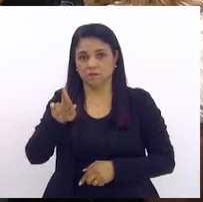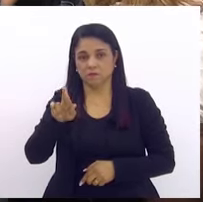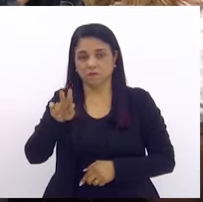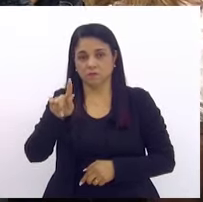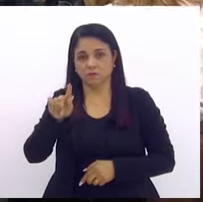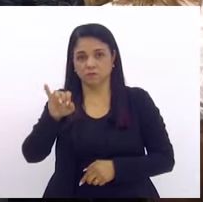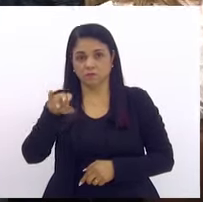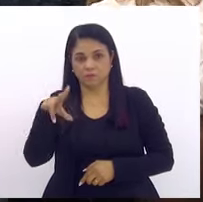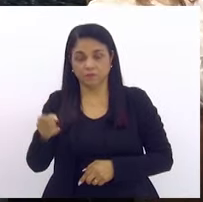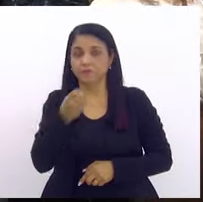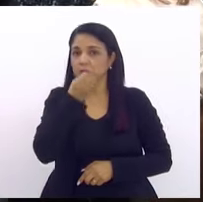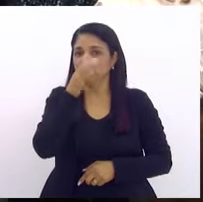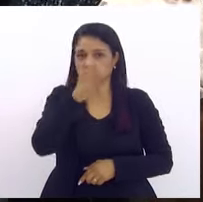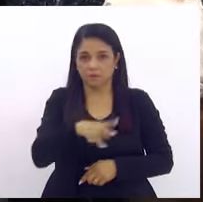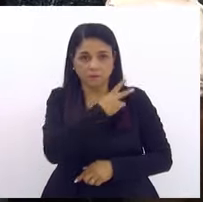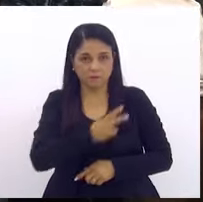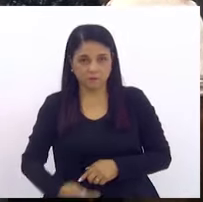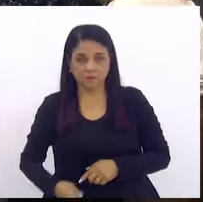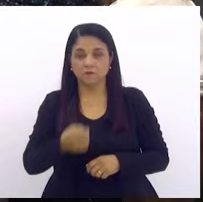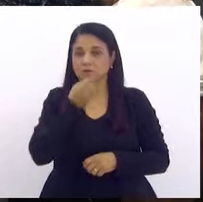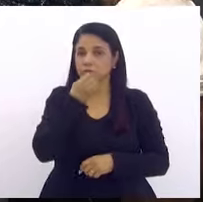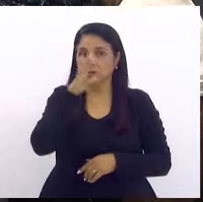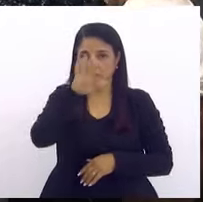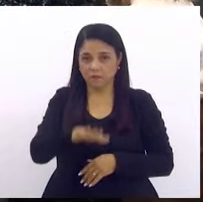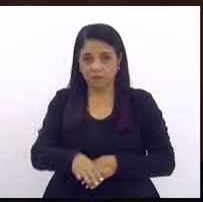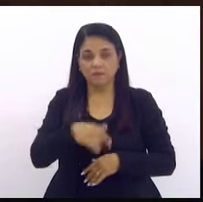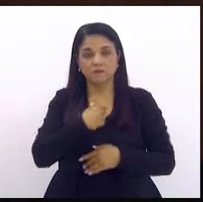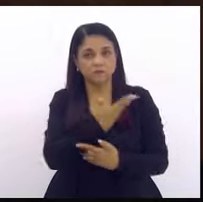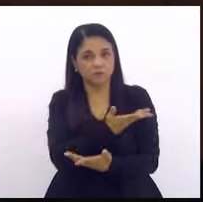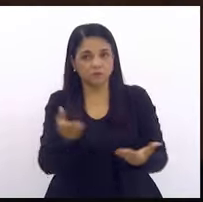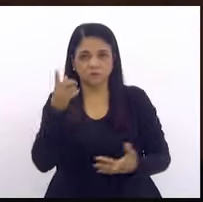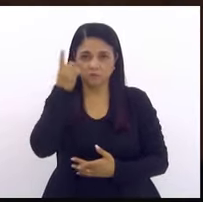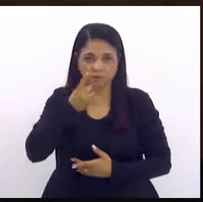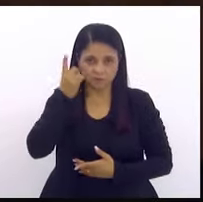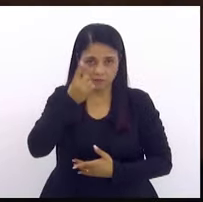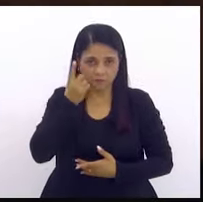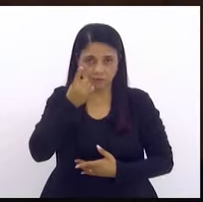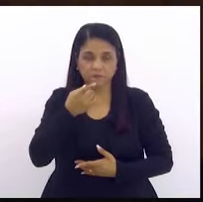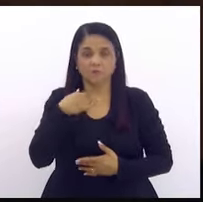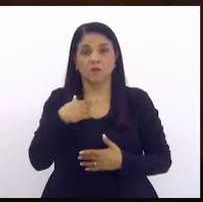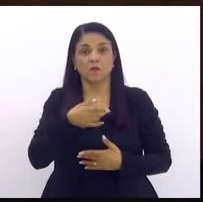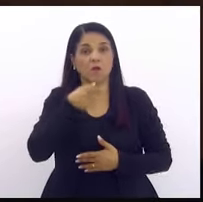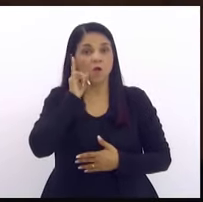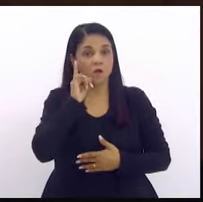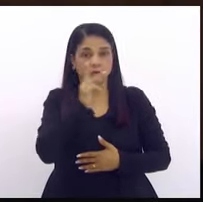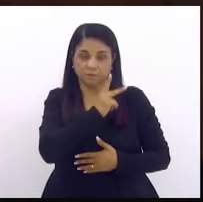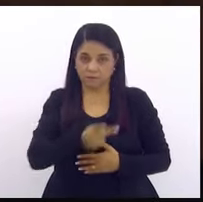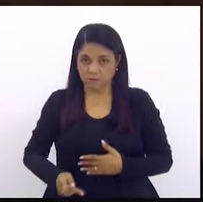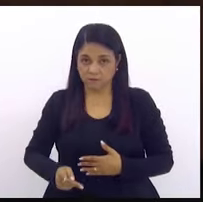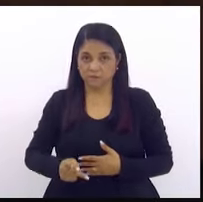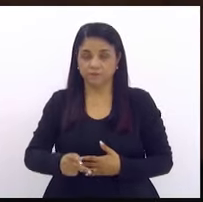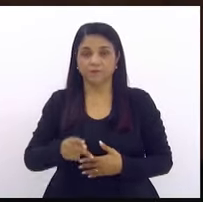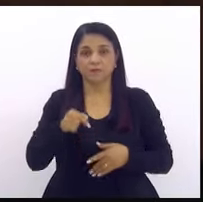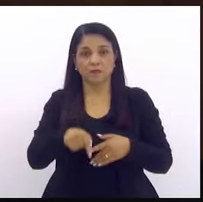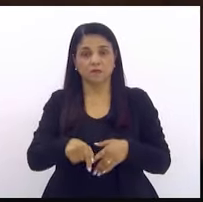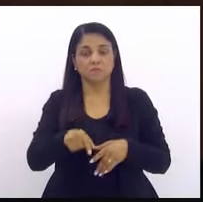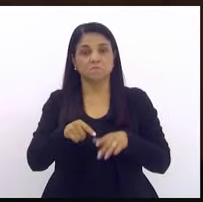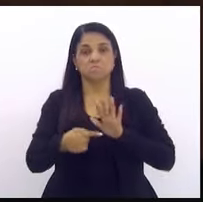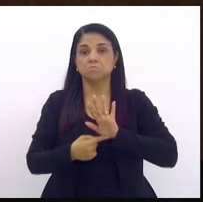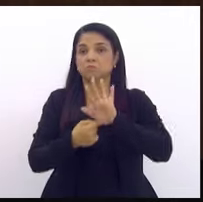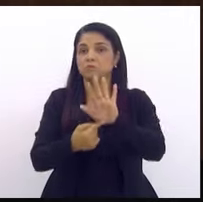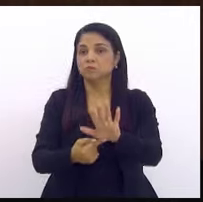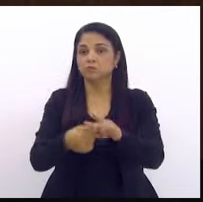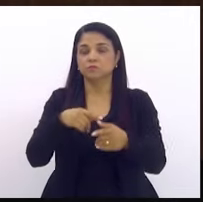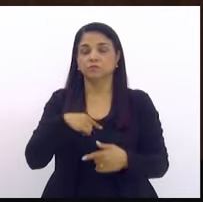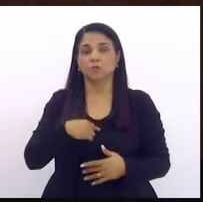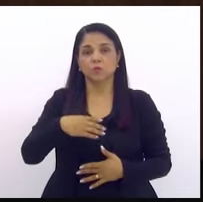Boa tarde, senhor presidente. Boa tarde a todos os colegas presentes. Senhor presidente, ontem essa casa deu uma demonstração de um